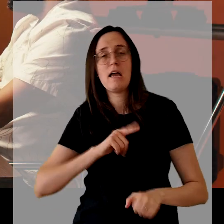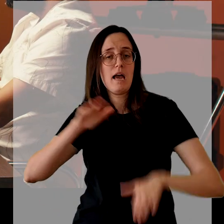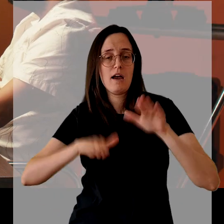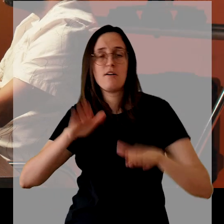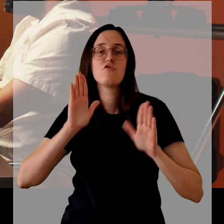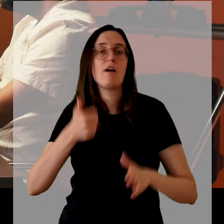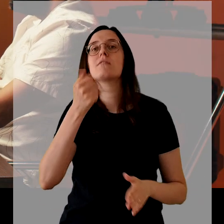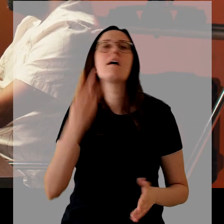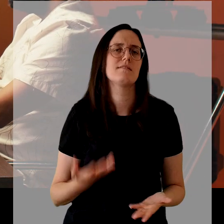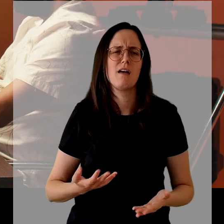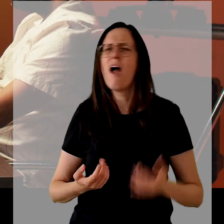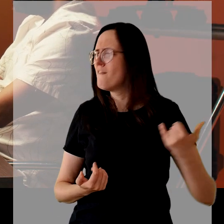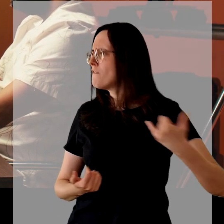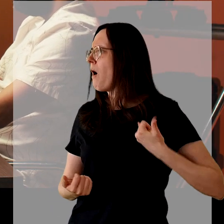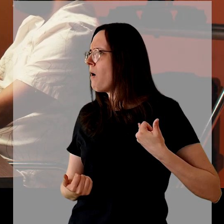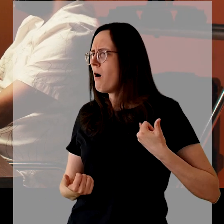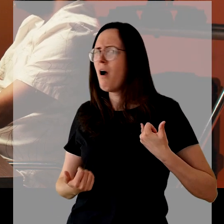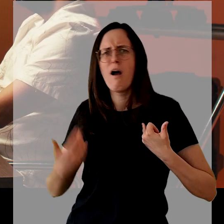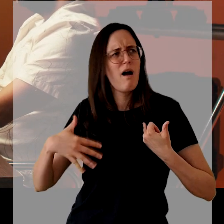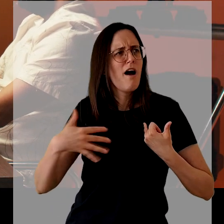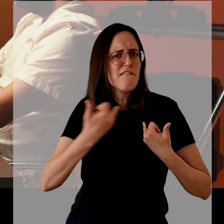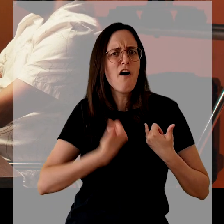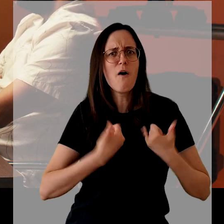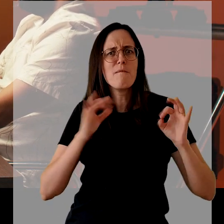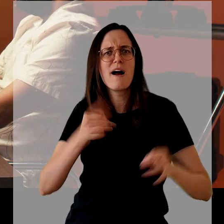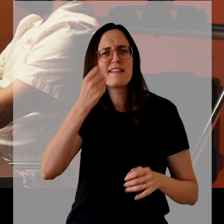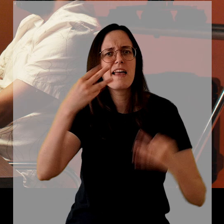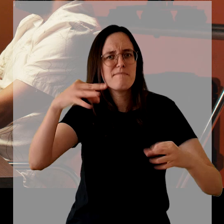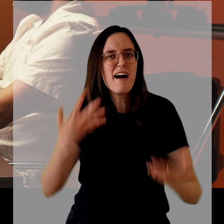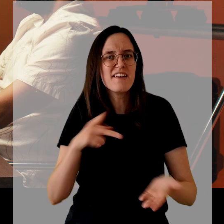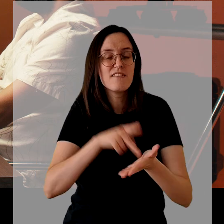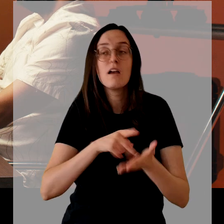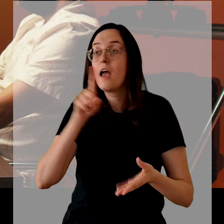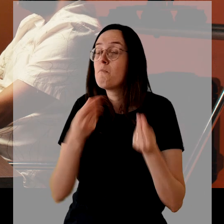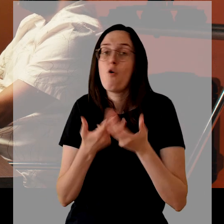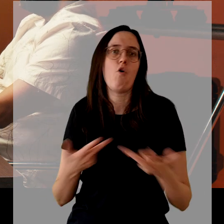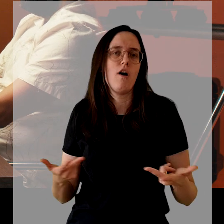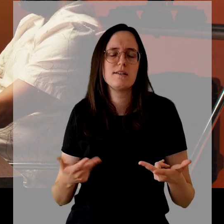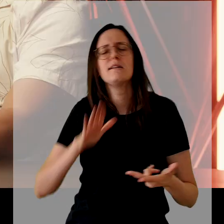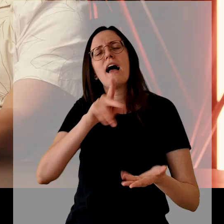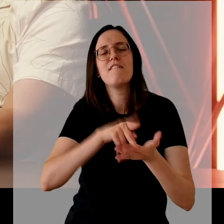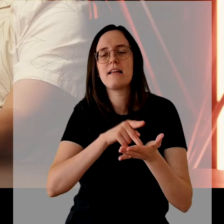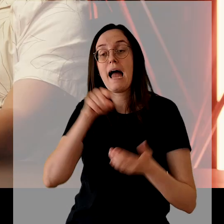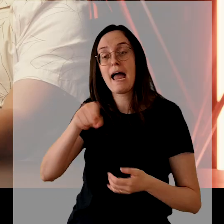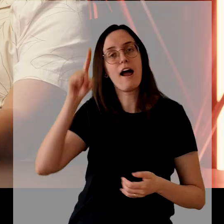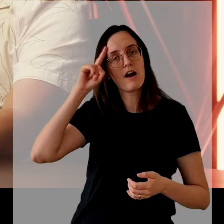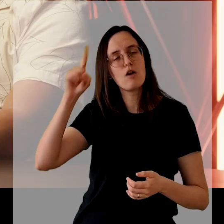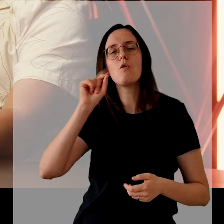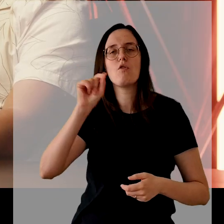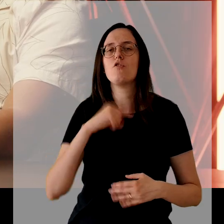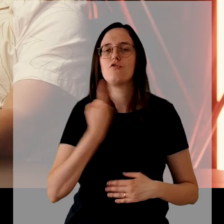Teve dia que a gente fez 13. Ela falou, quase 15 páginas em um dia. Teve dias que a gente fez. É muita coisa. Muita coisa. Claro que nesse